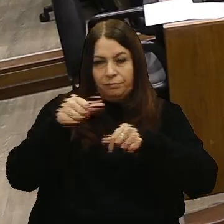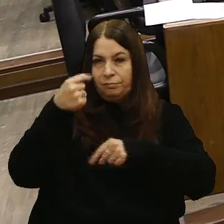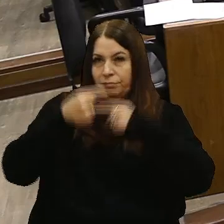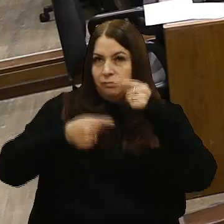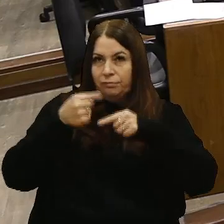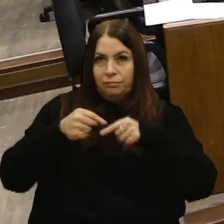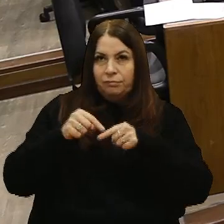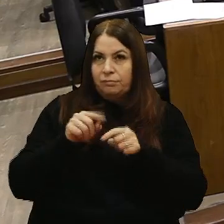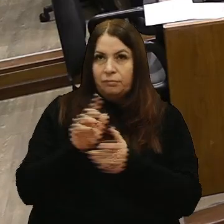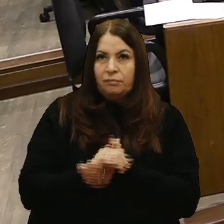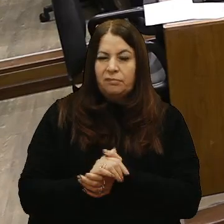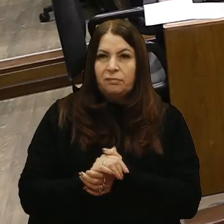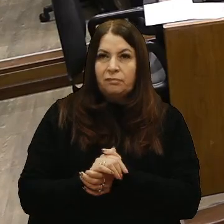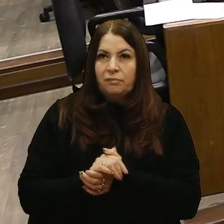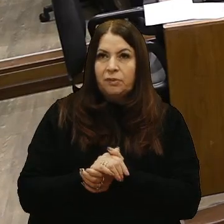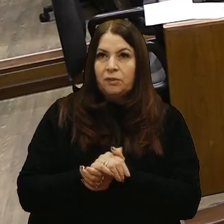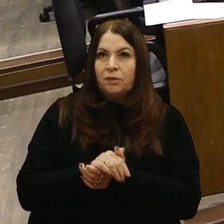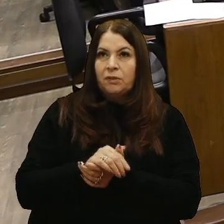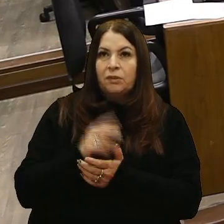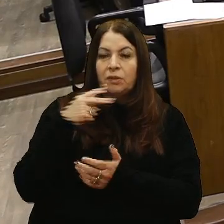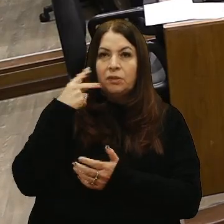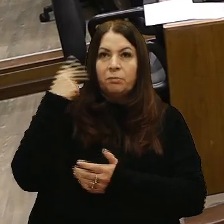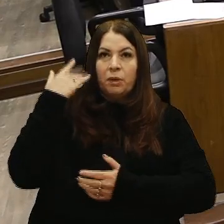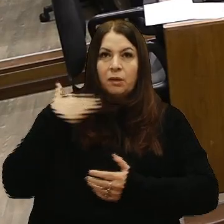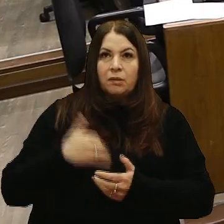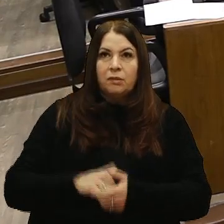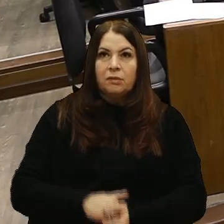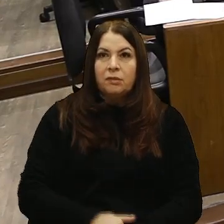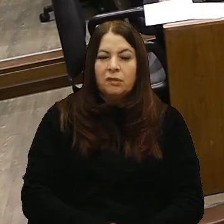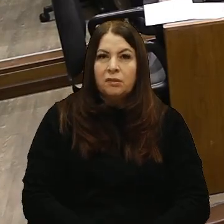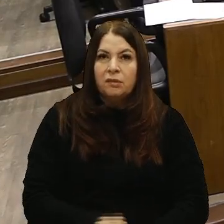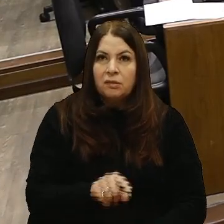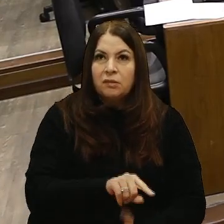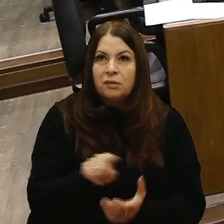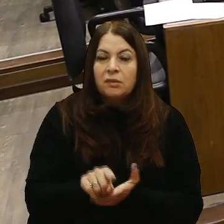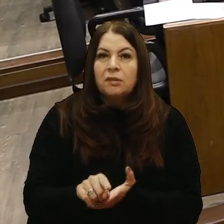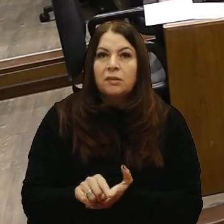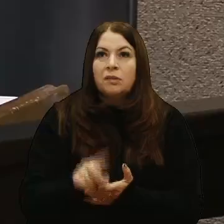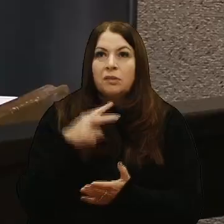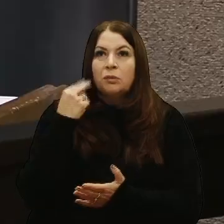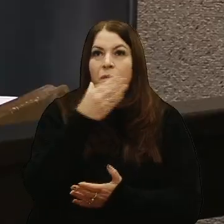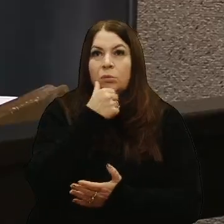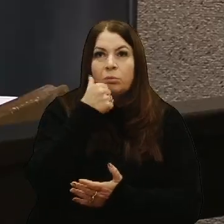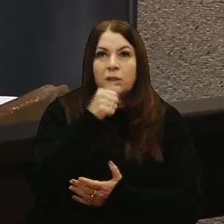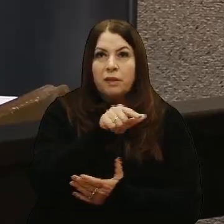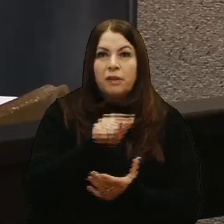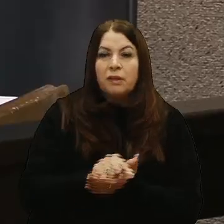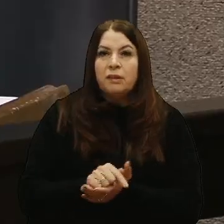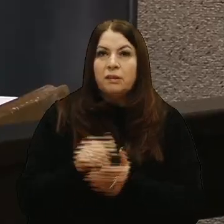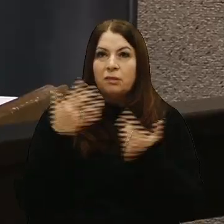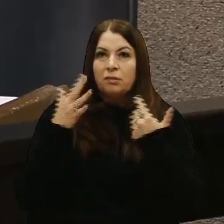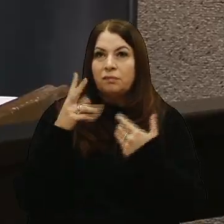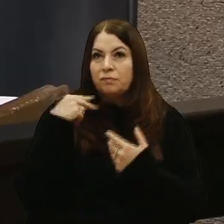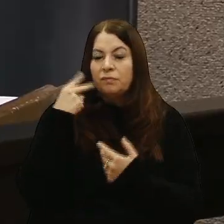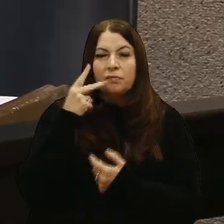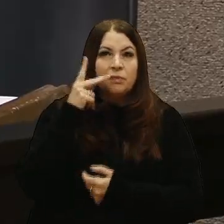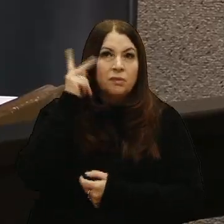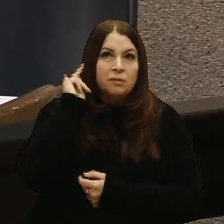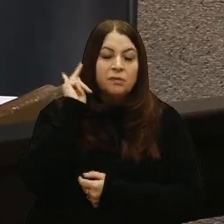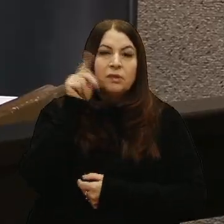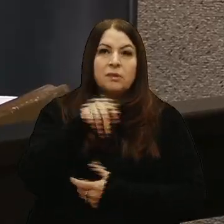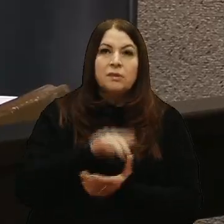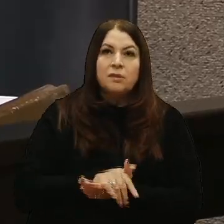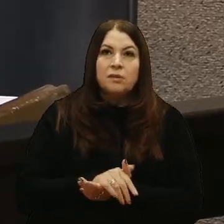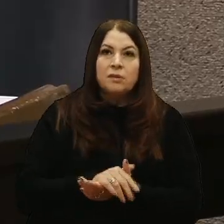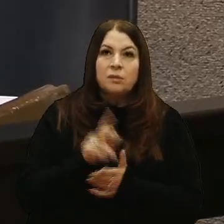pelo prazo regimental de até 5 minutos, é a vereadora Daiane Mello. Senhor presidente, senhores vereadores, parabenizar o vereador Iago pelo projeto, né?